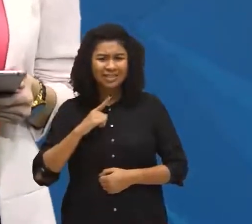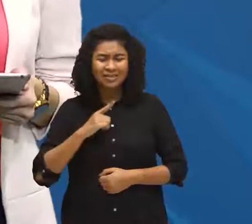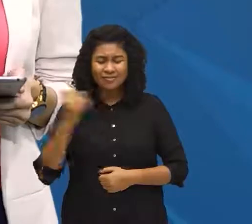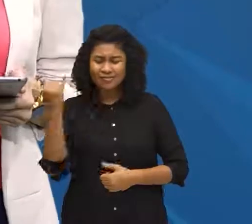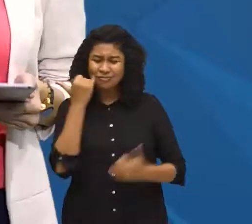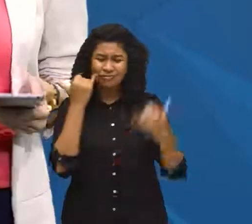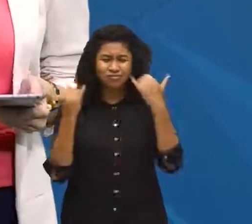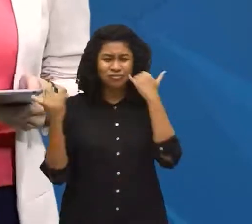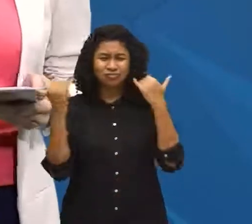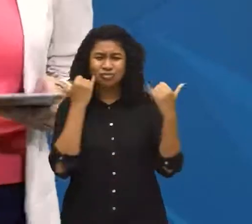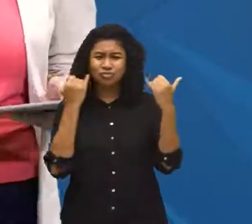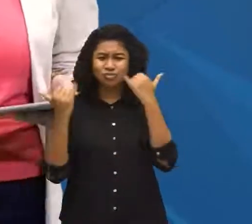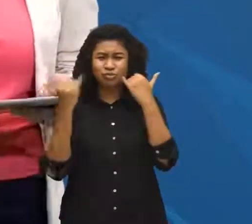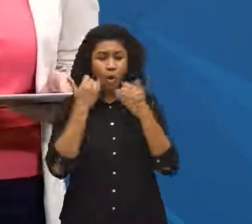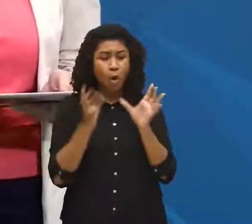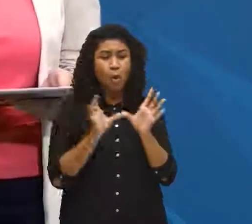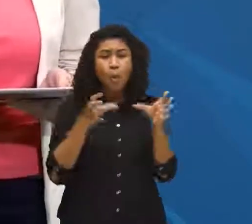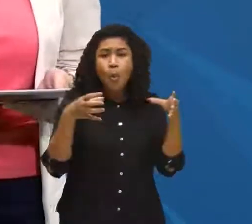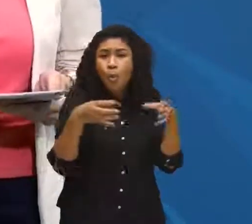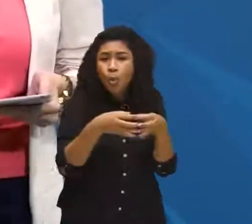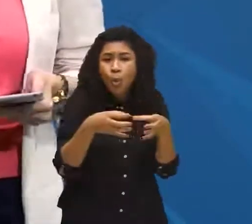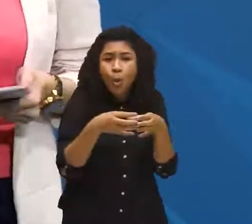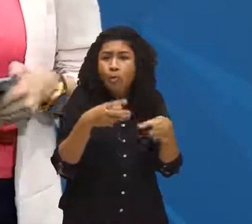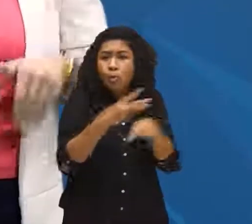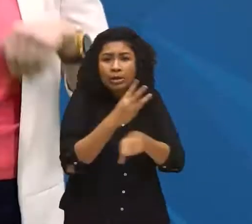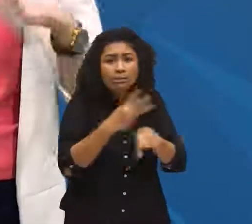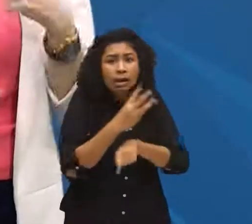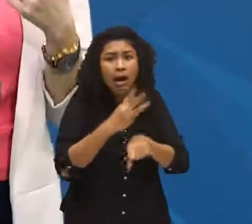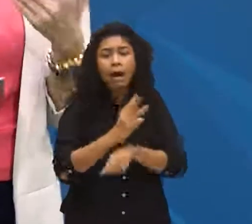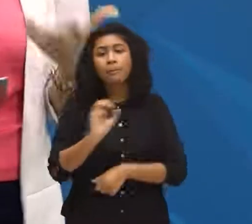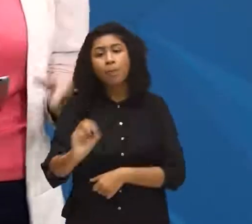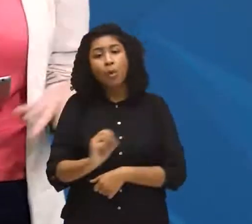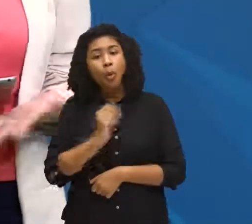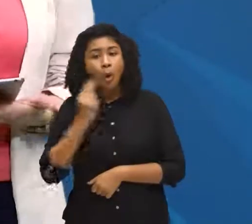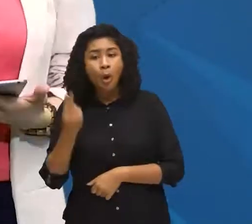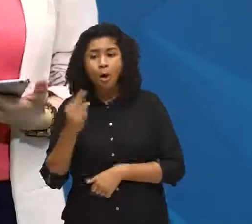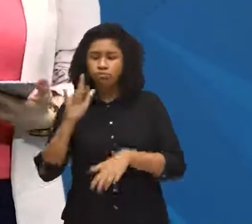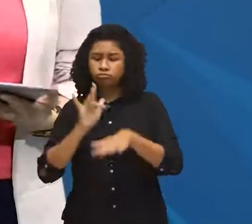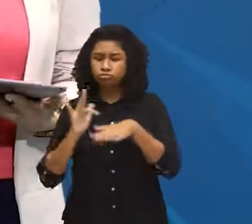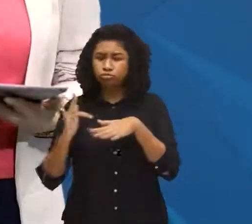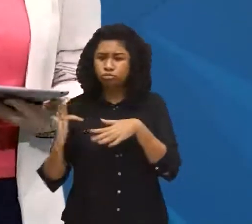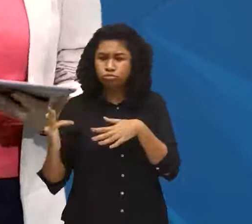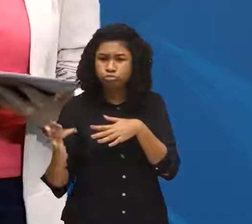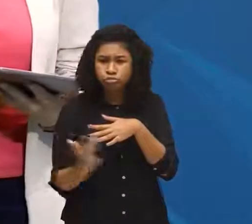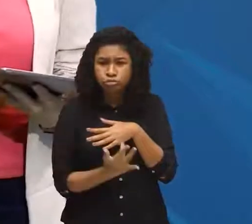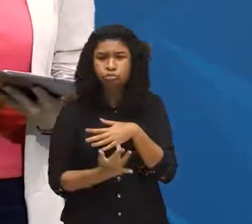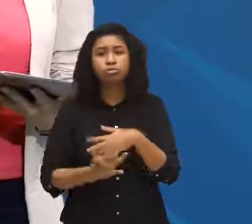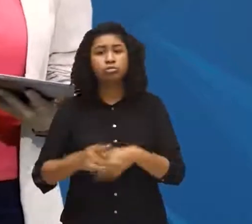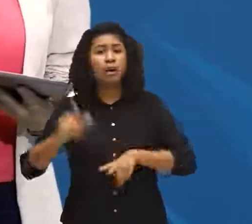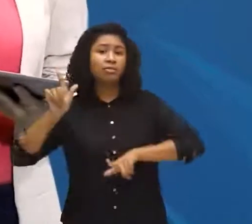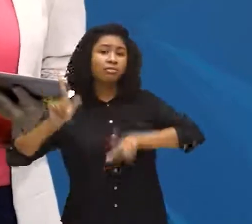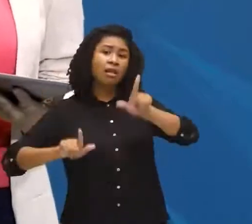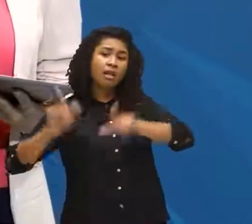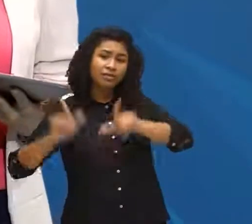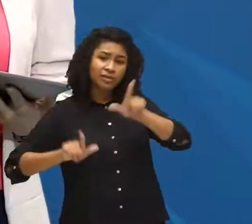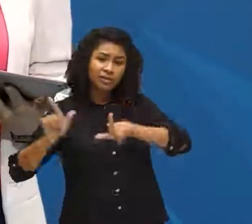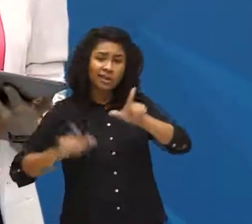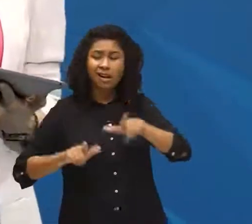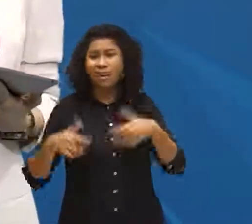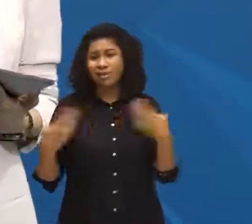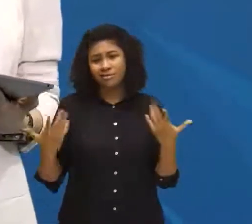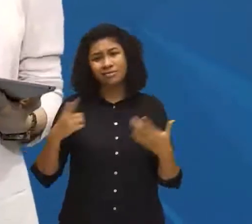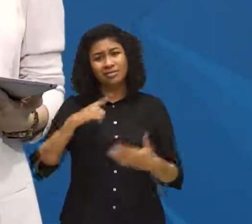recebe nos grupos, a gente vê nas redes sociais, a gente vê também na televisão. Olha só, beber muita água e